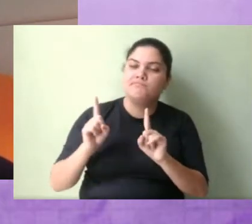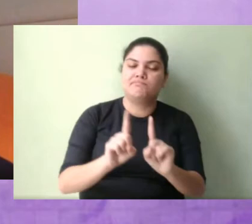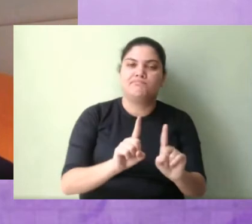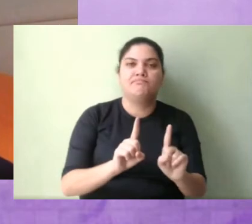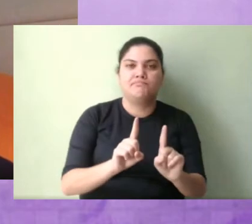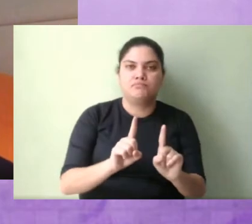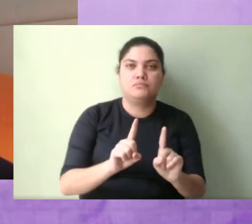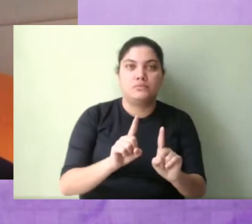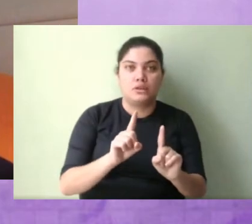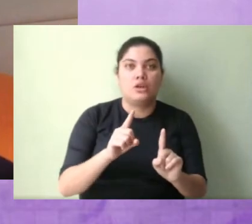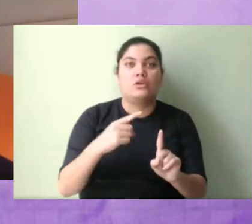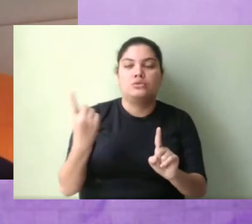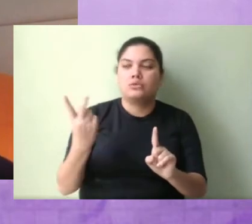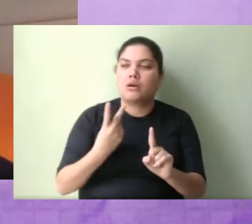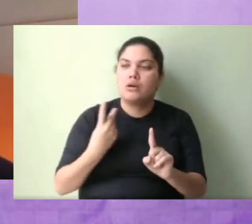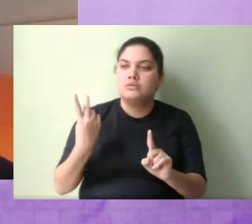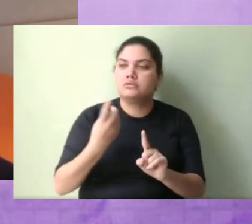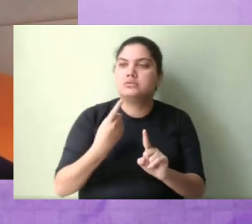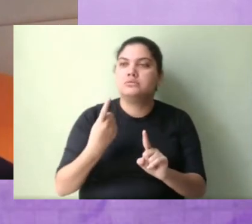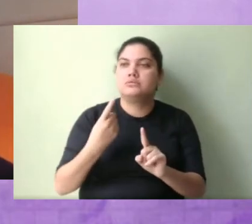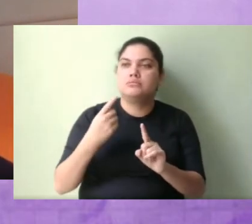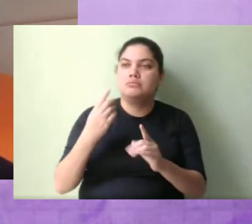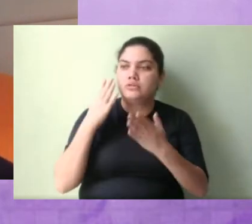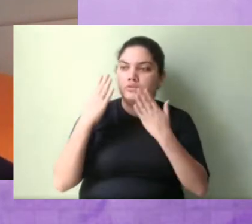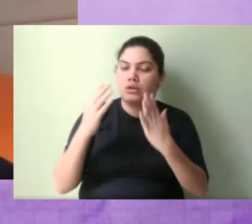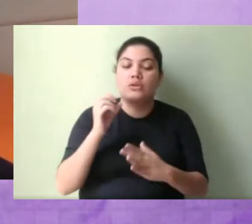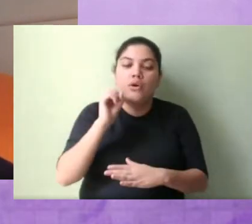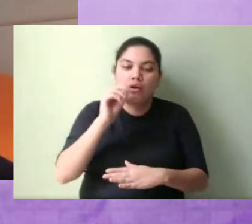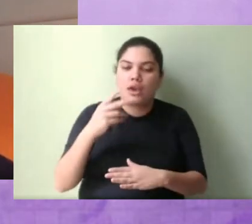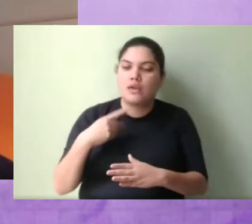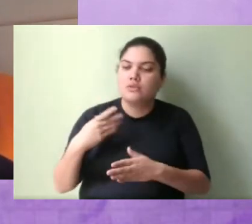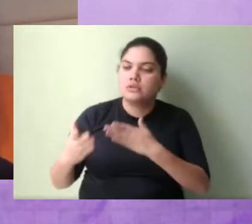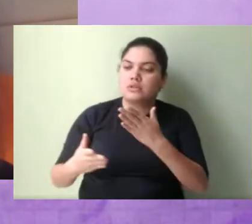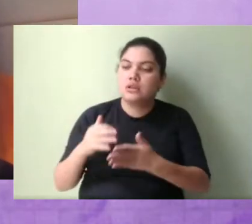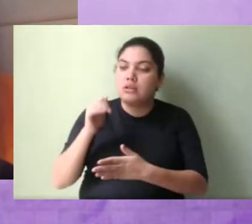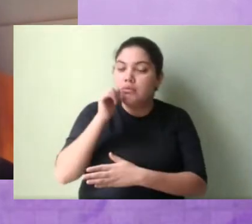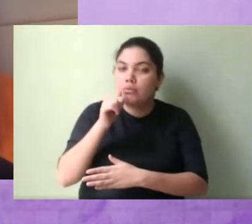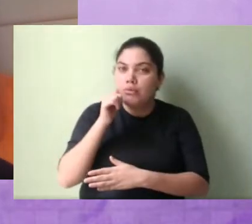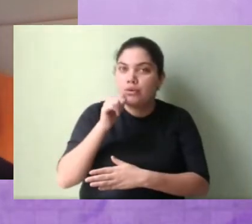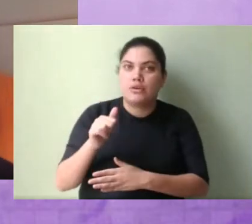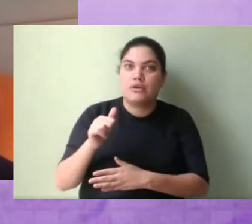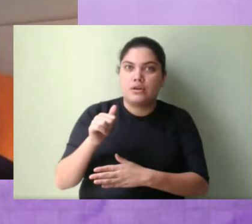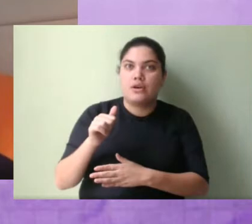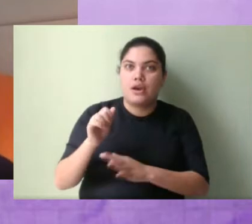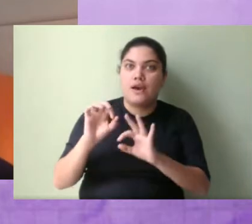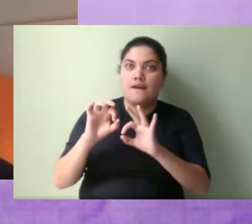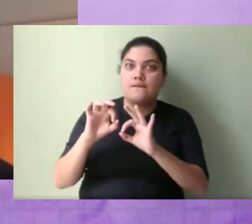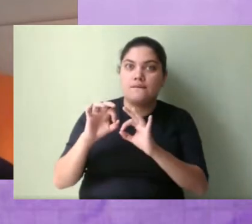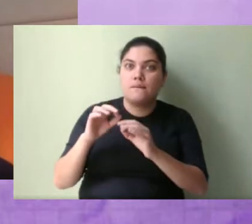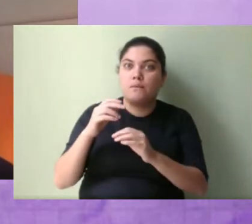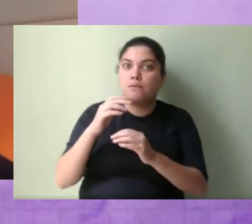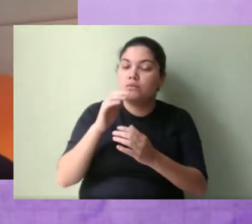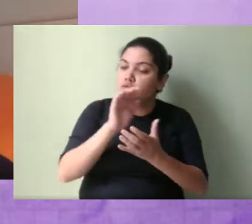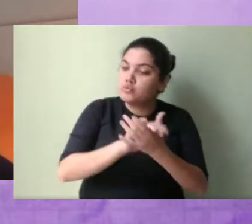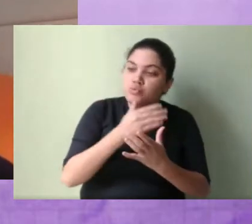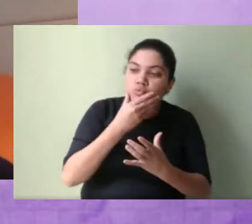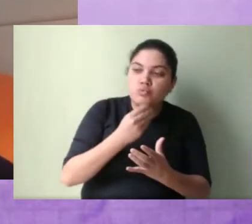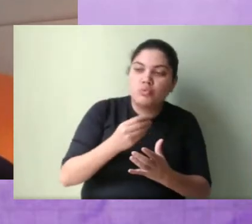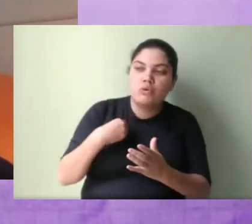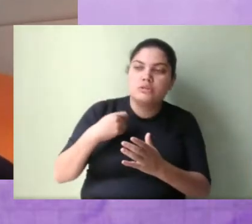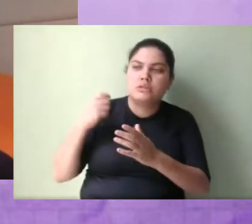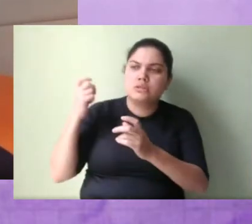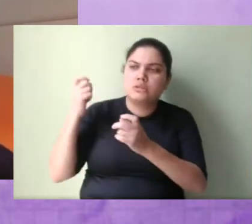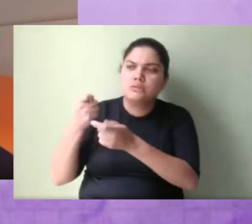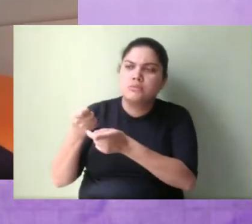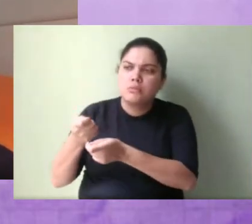psicólogo tem o dever de denunciar, porque senão ele se torna cúmplice. Apesar de que uma questão entre nós psicólogos são coisas tipo,